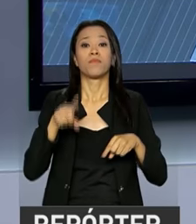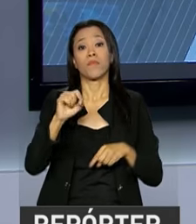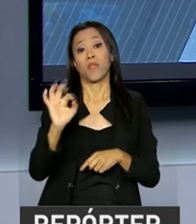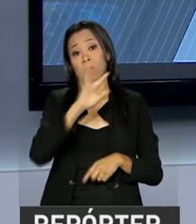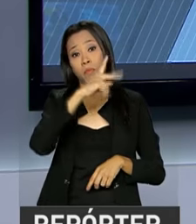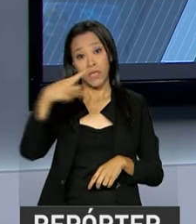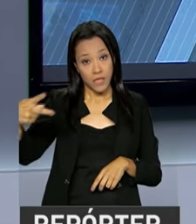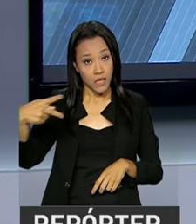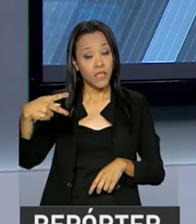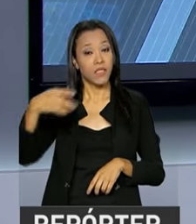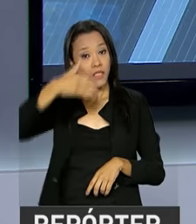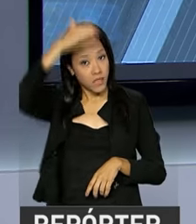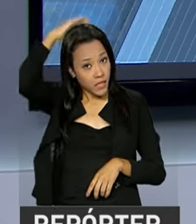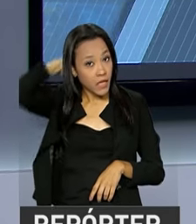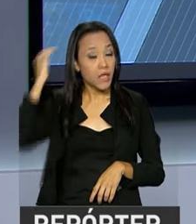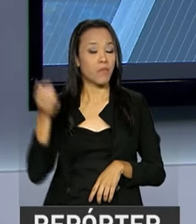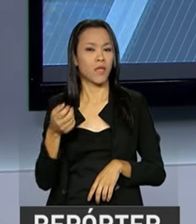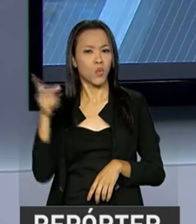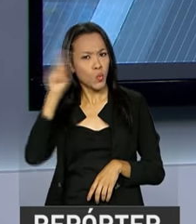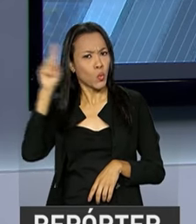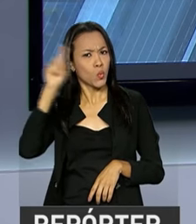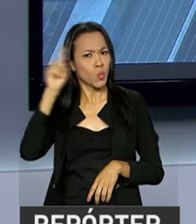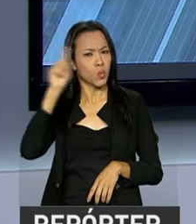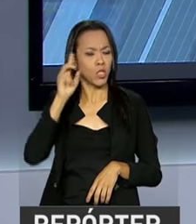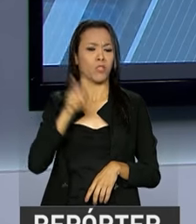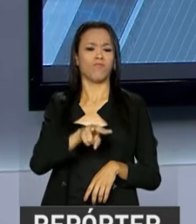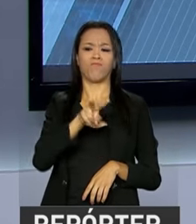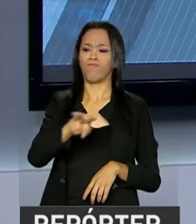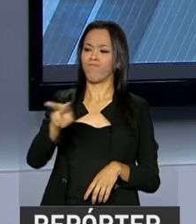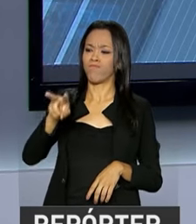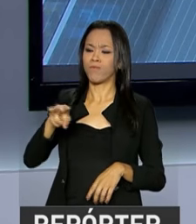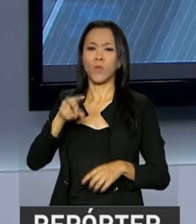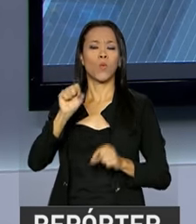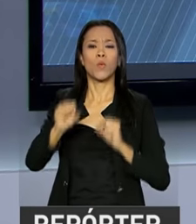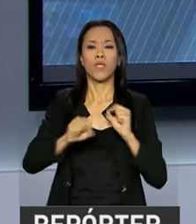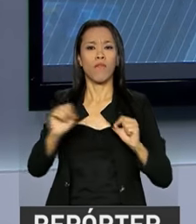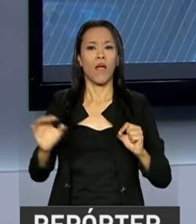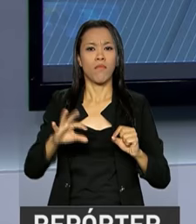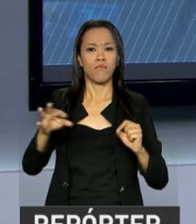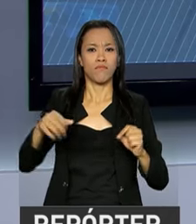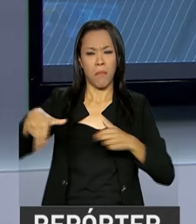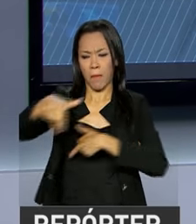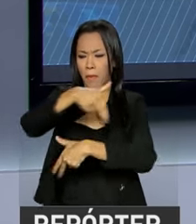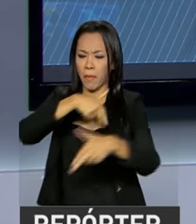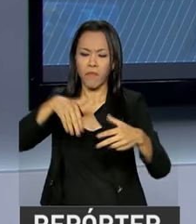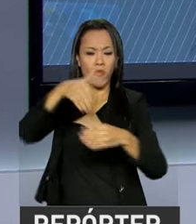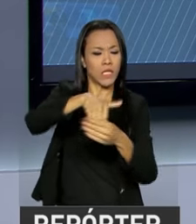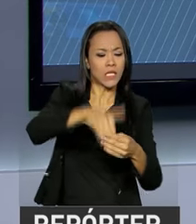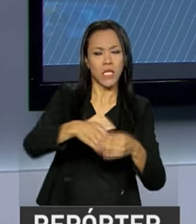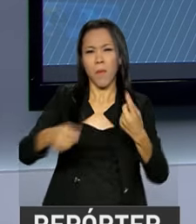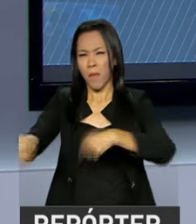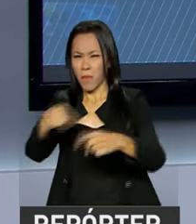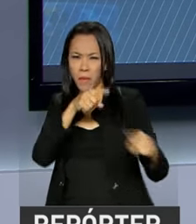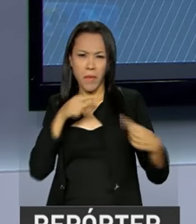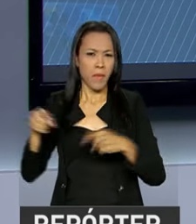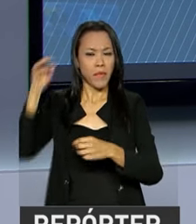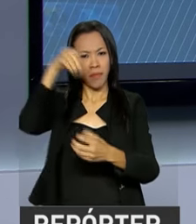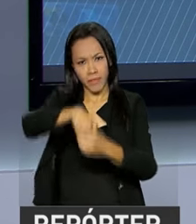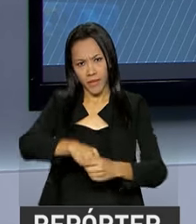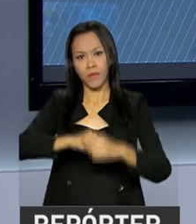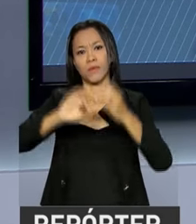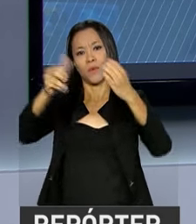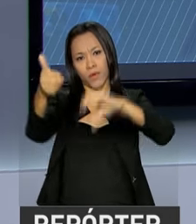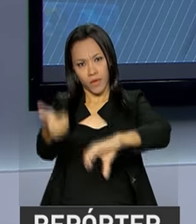Temer acompanhou durante todo o dia a movimentação no congresso e a votação do projeto de modernização das leis